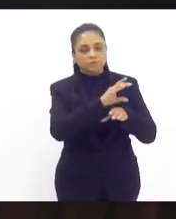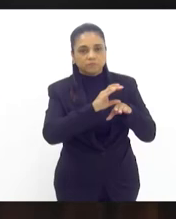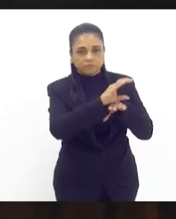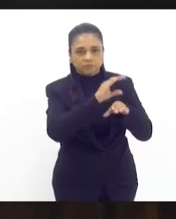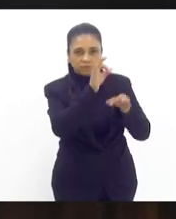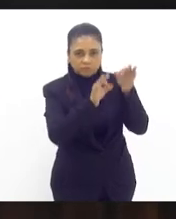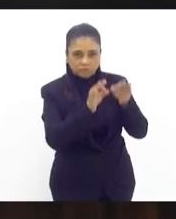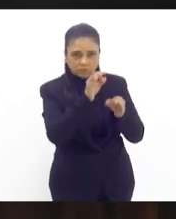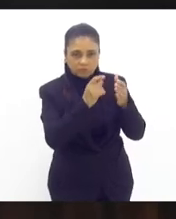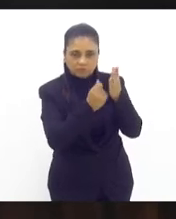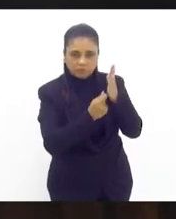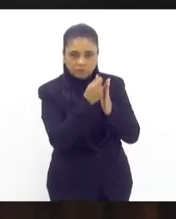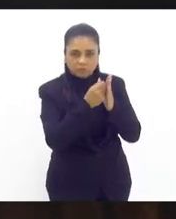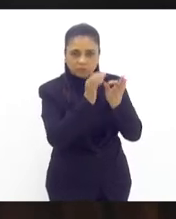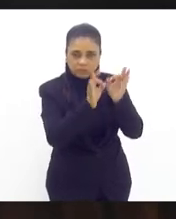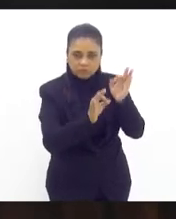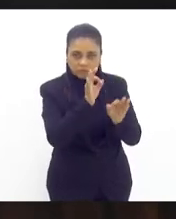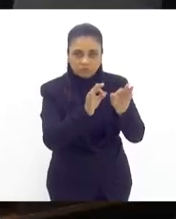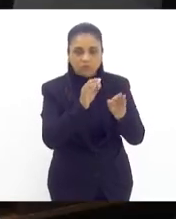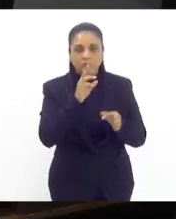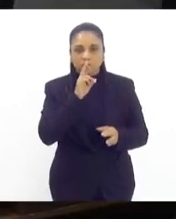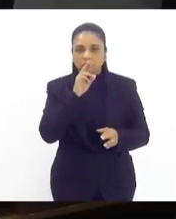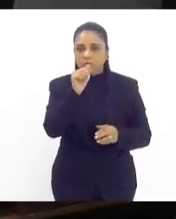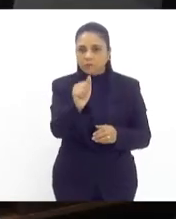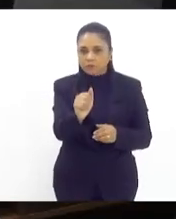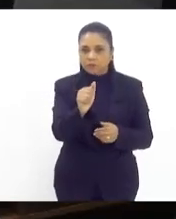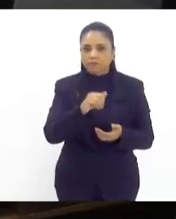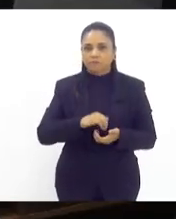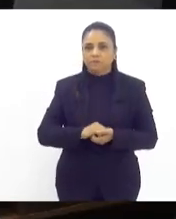Constituição e justiça Deputado Rodrigo Amorim